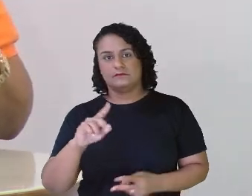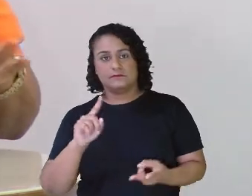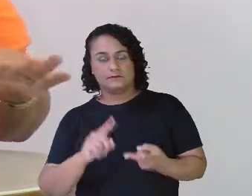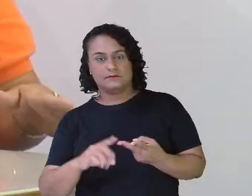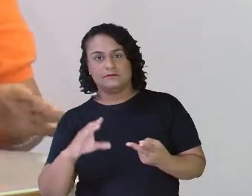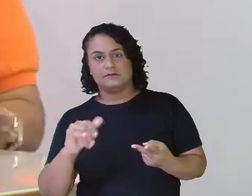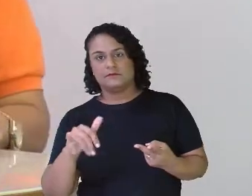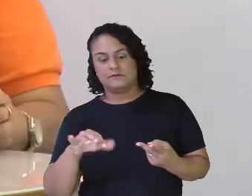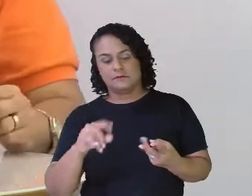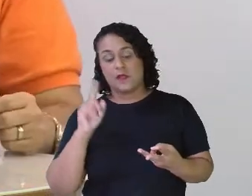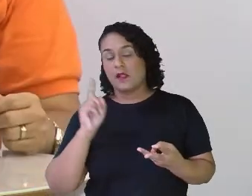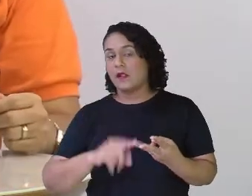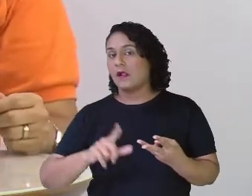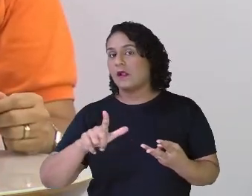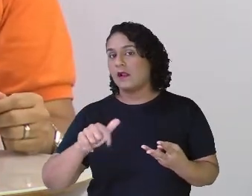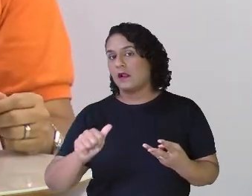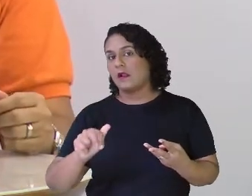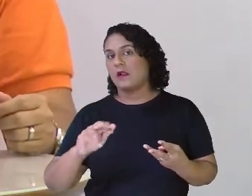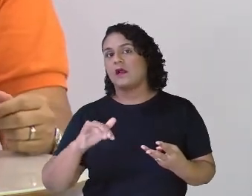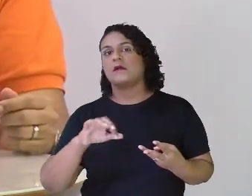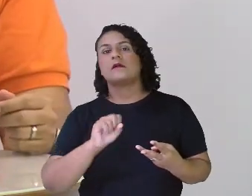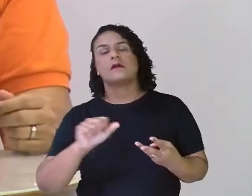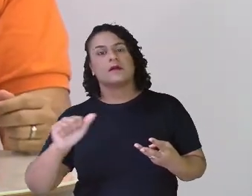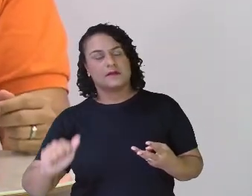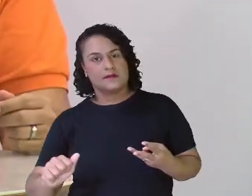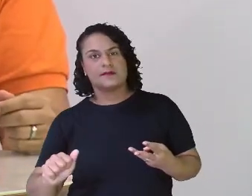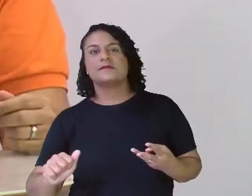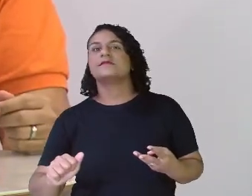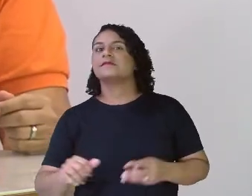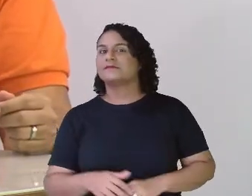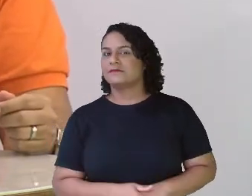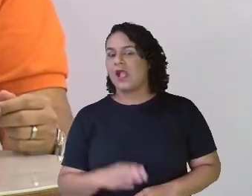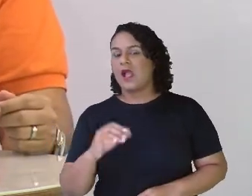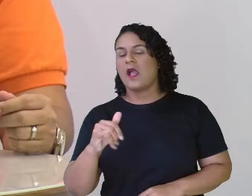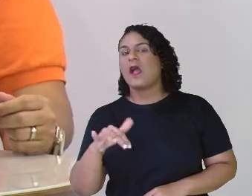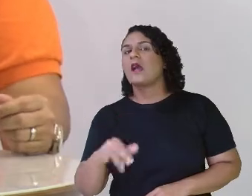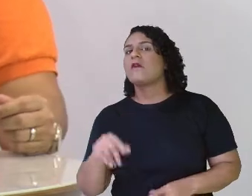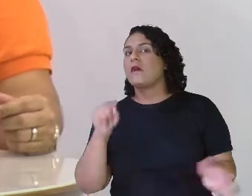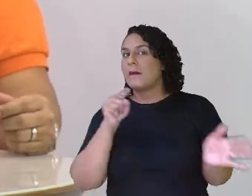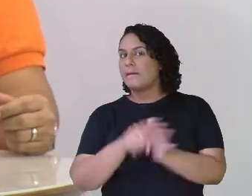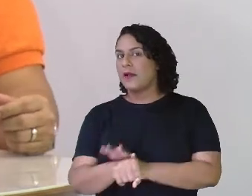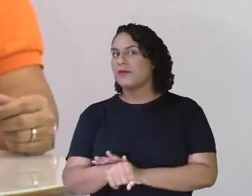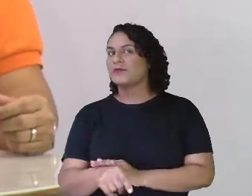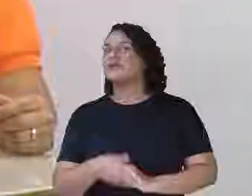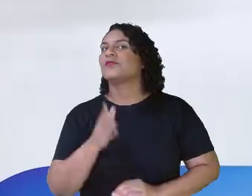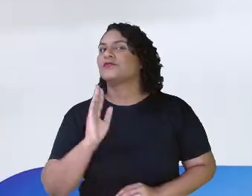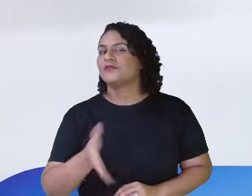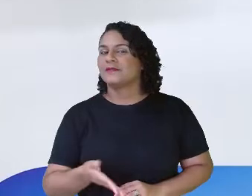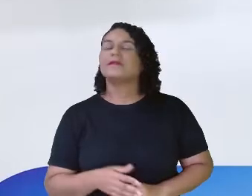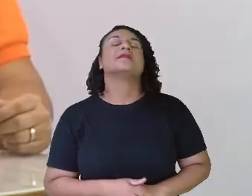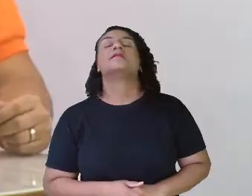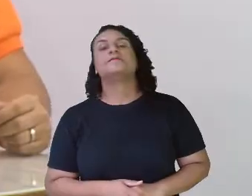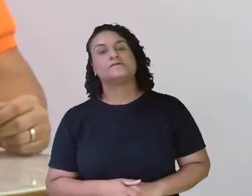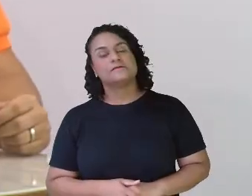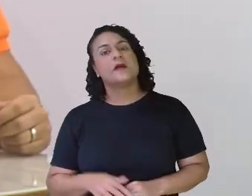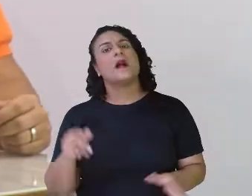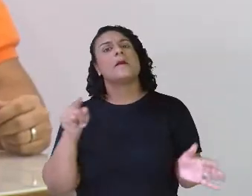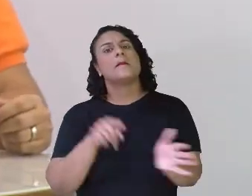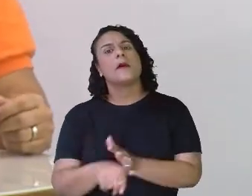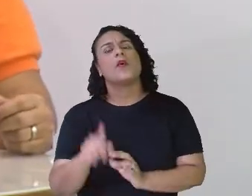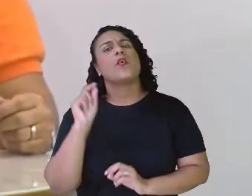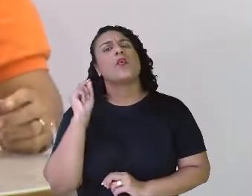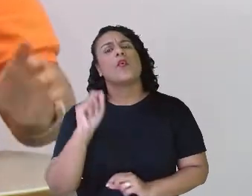Larissa. E Caio já lhe fez uma pergunta, já vou lhe desafiar. Agora. Está disposta, Agora. né? Ele está perguntando o